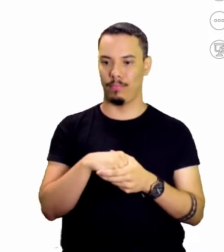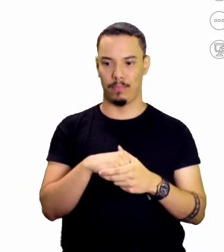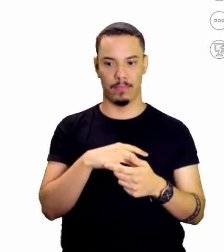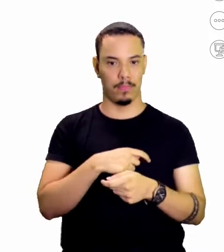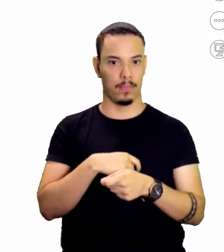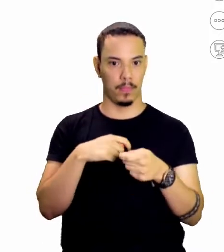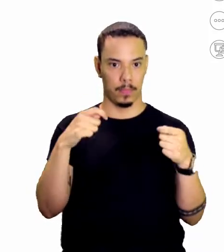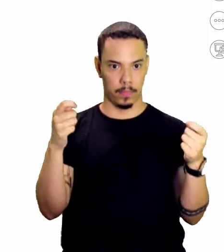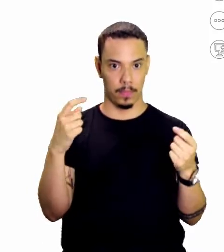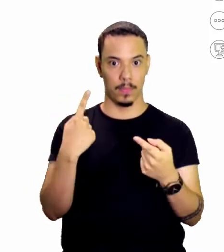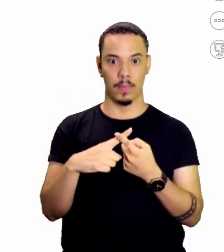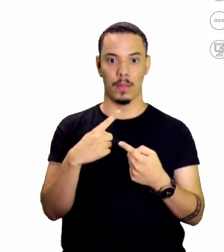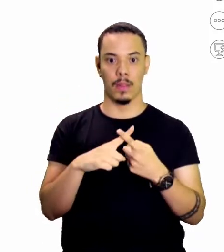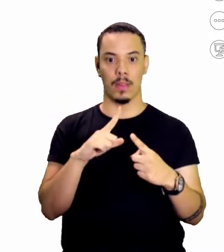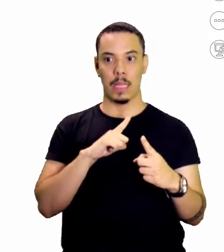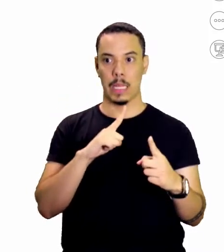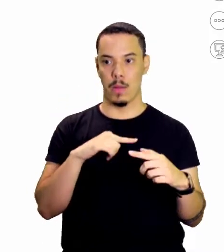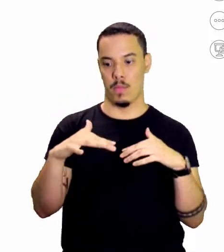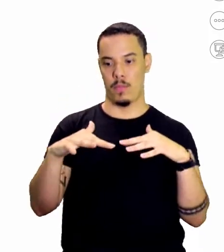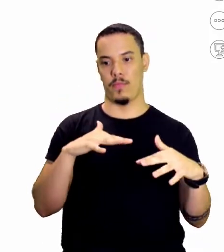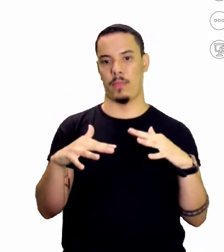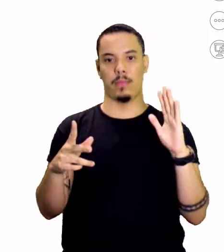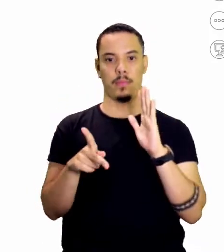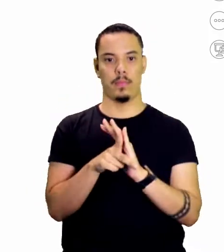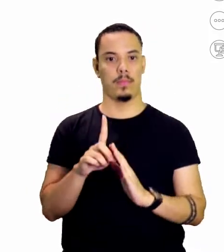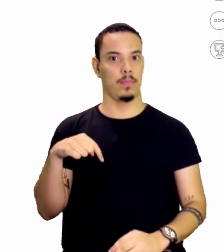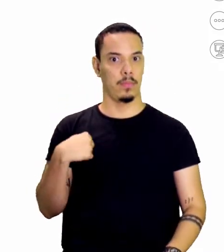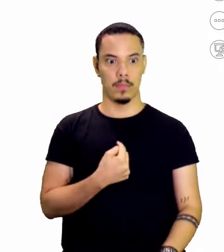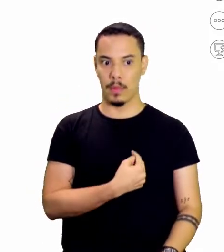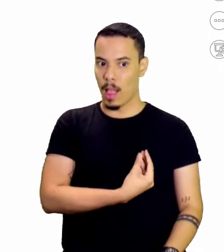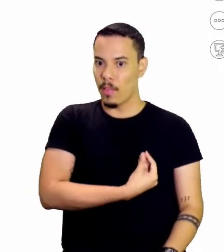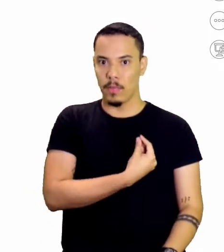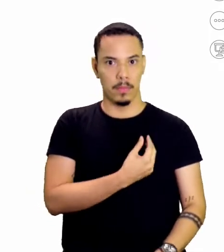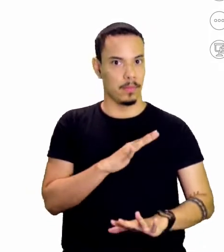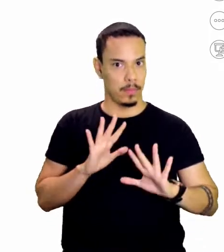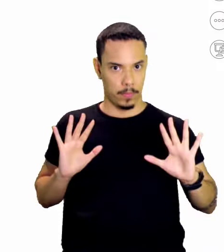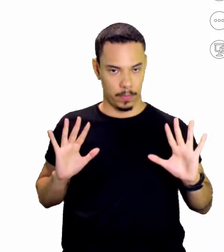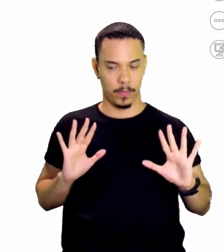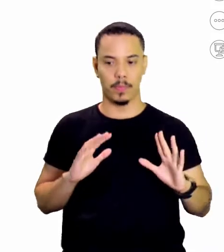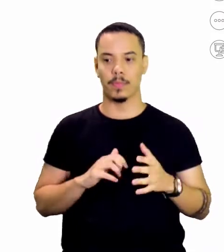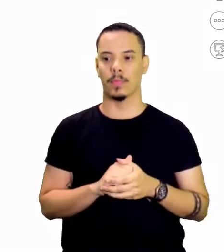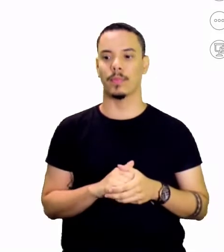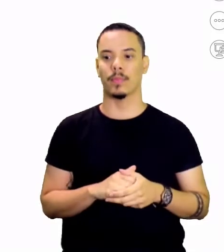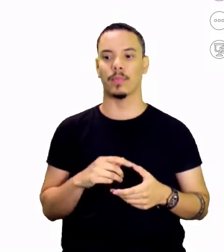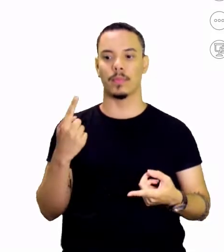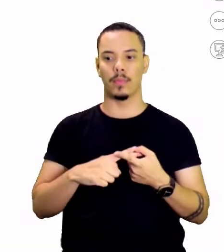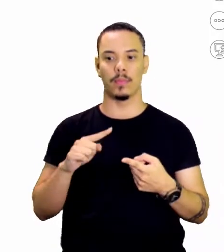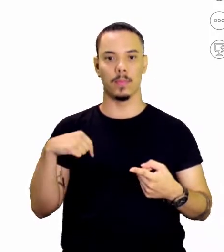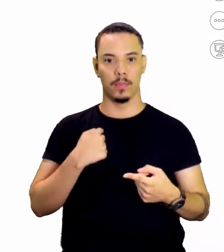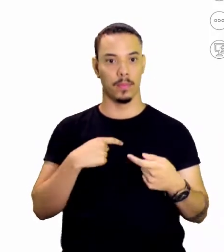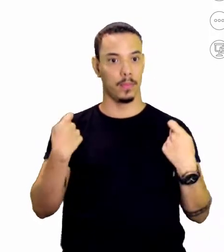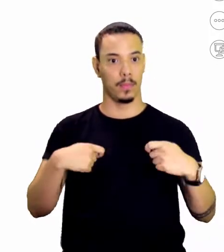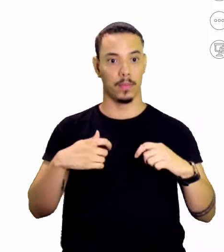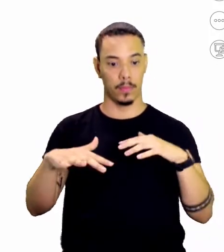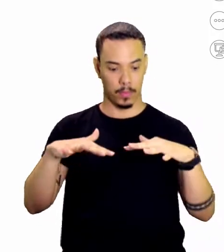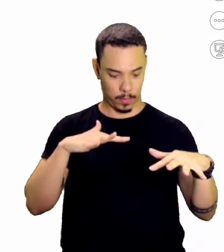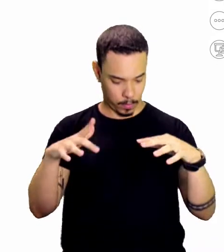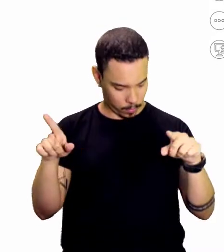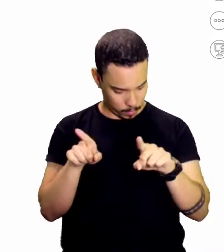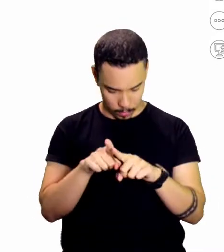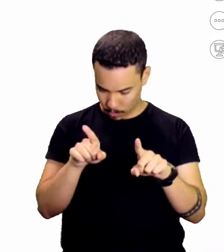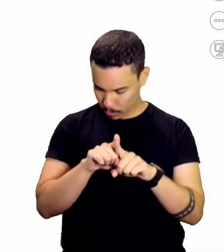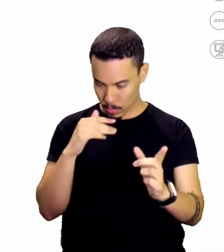movimento o movimento slime né movimento é vida vamos nos movimentar aqui então e